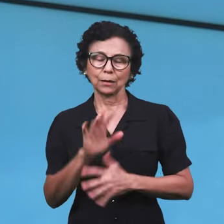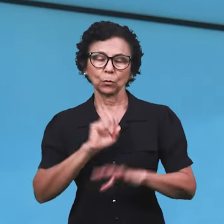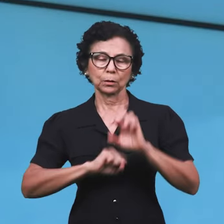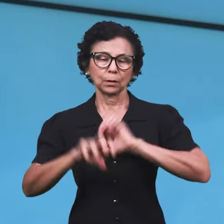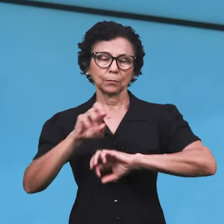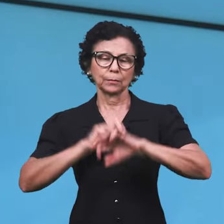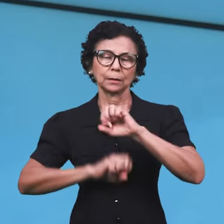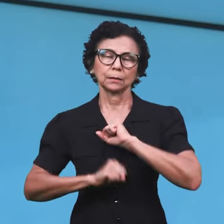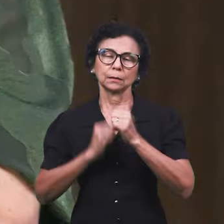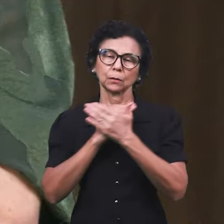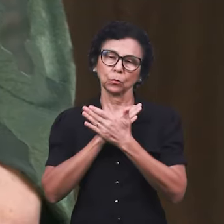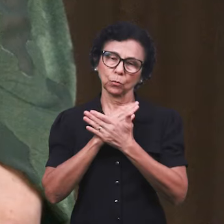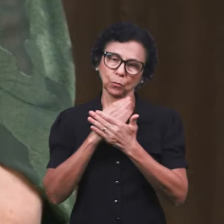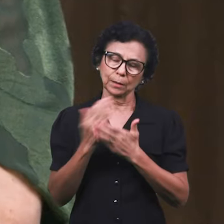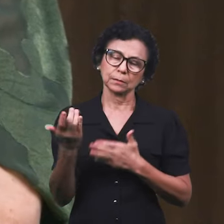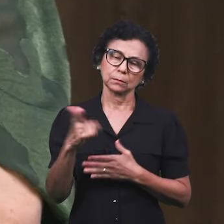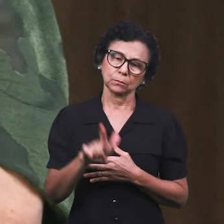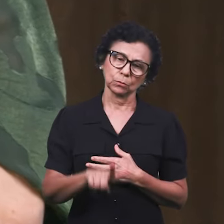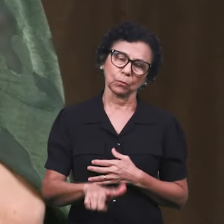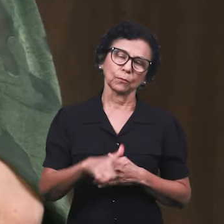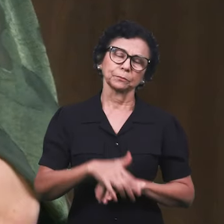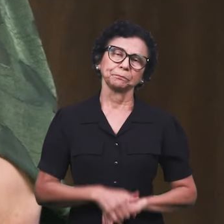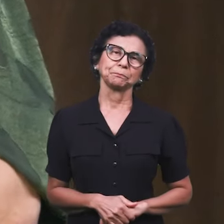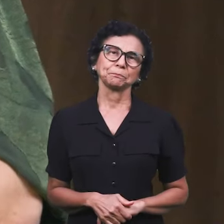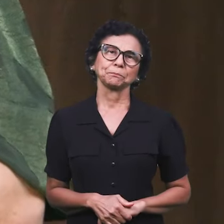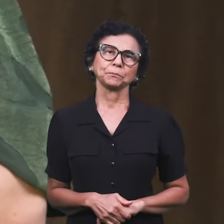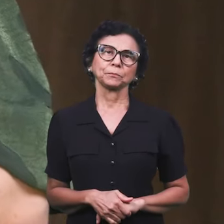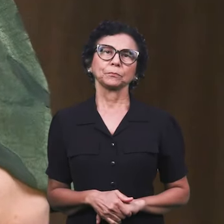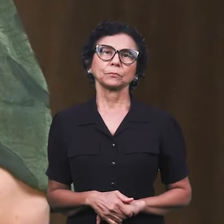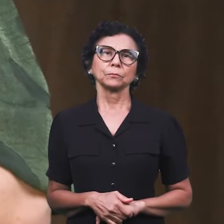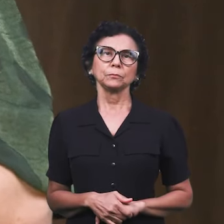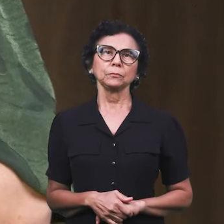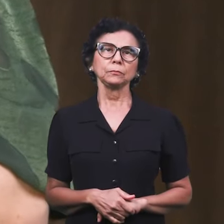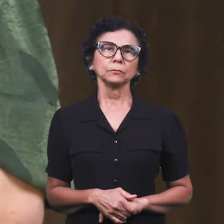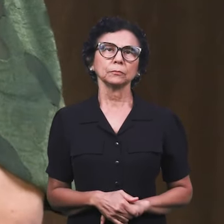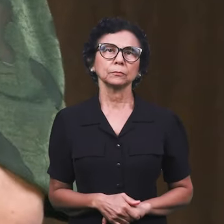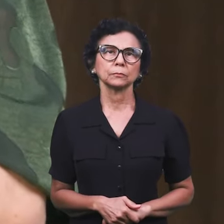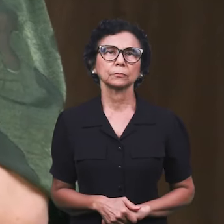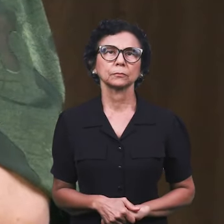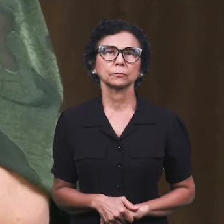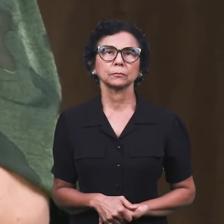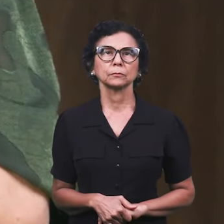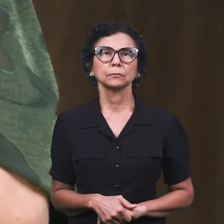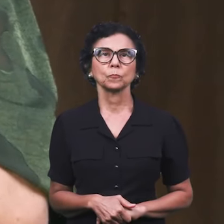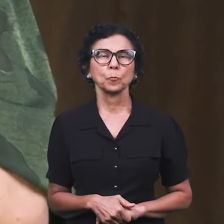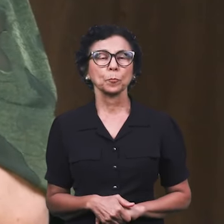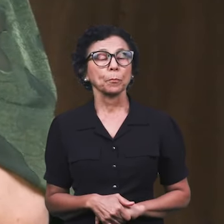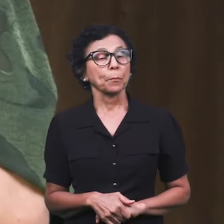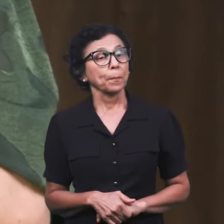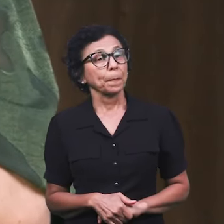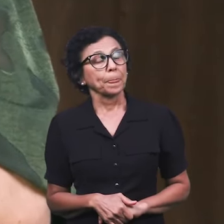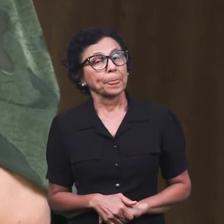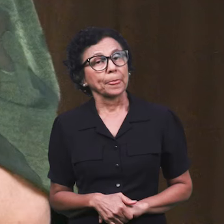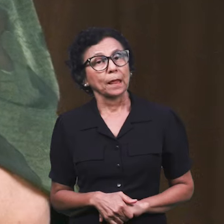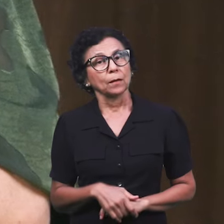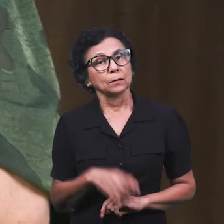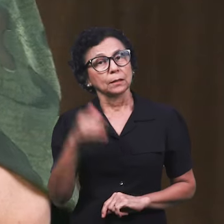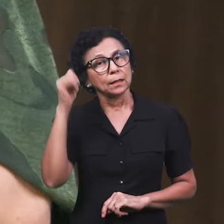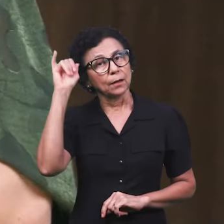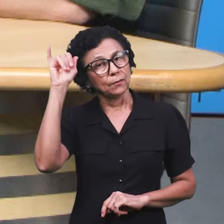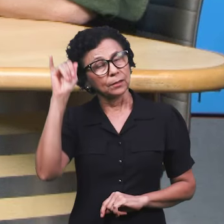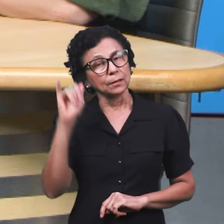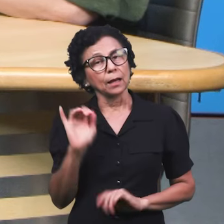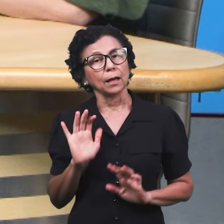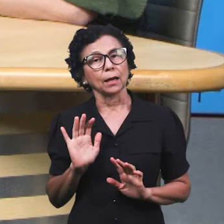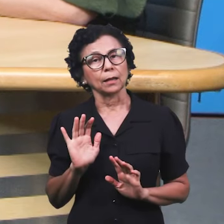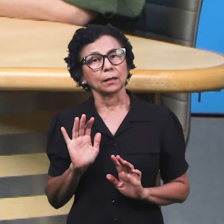crise. Entendi. Então, assim, quando é possível, a gente deve evitar esses gatilhos. Isso, os pais